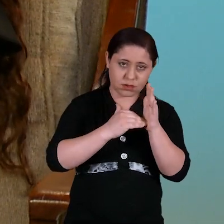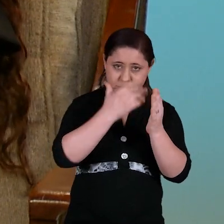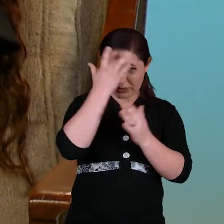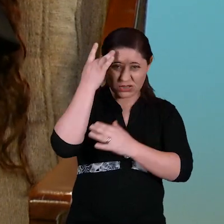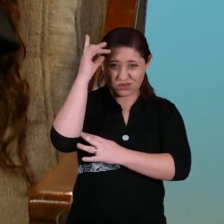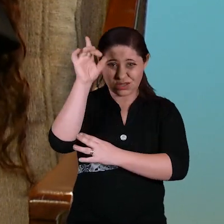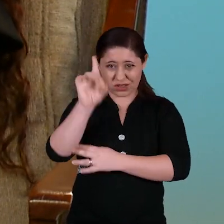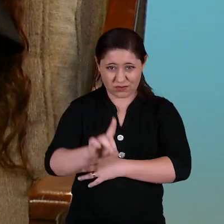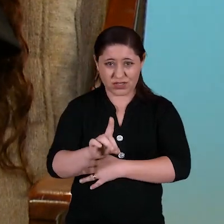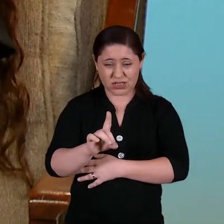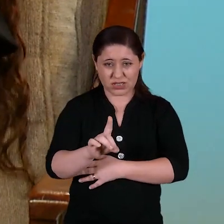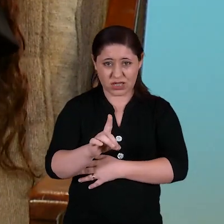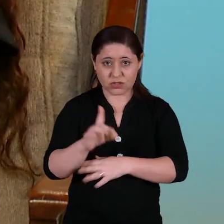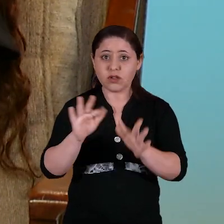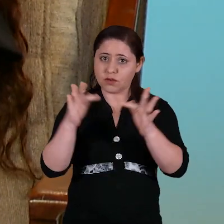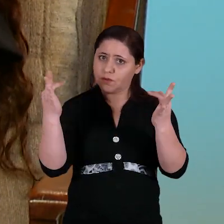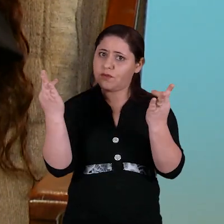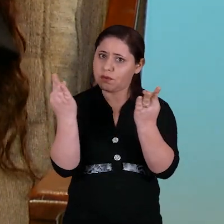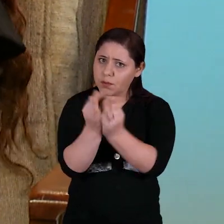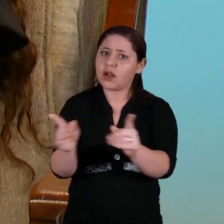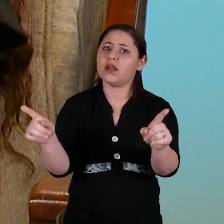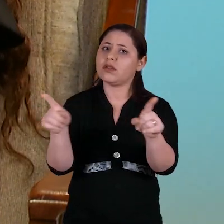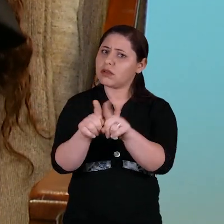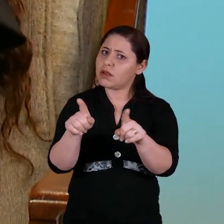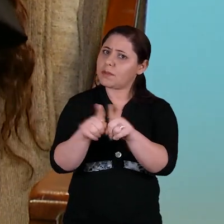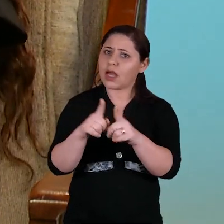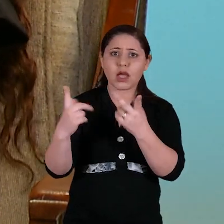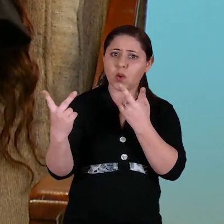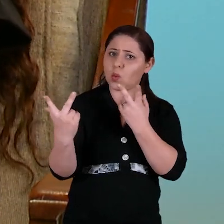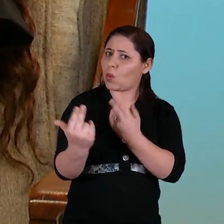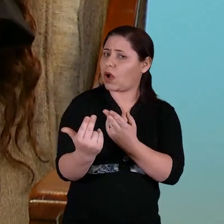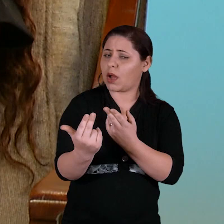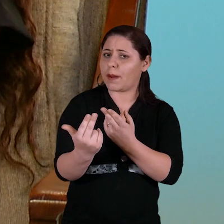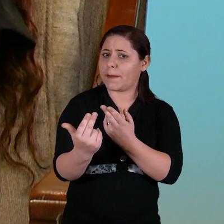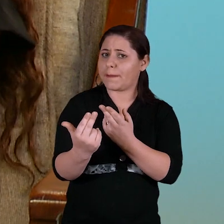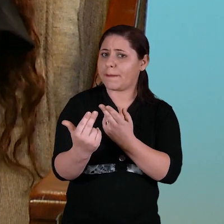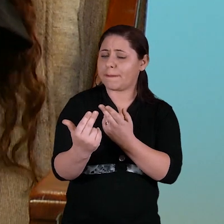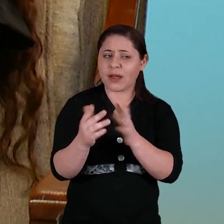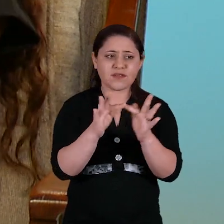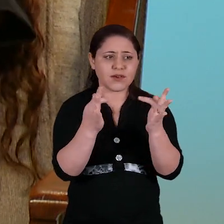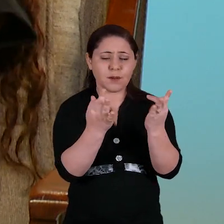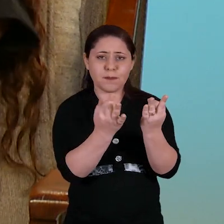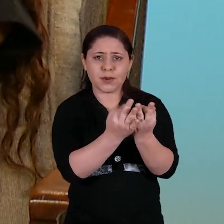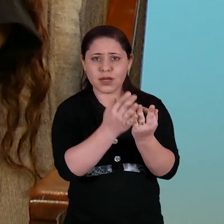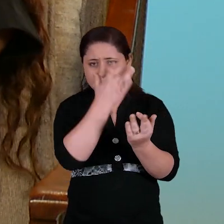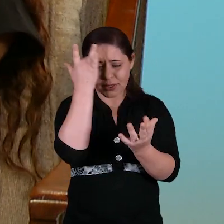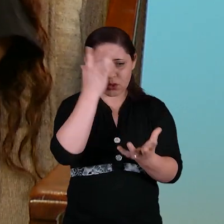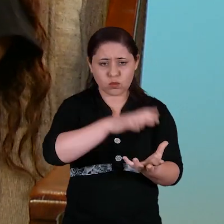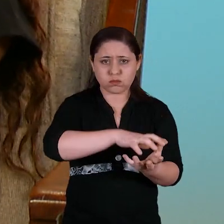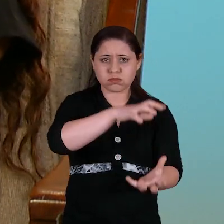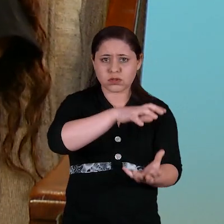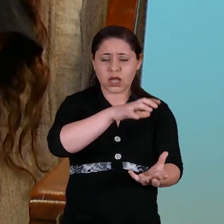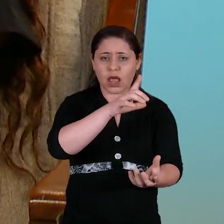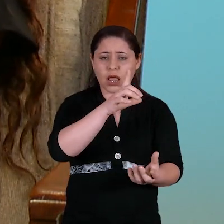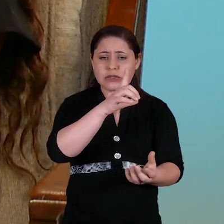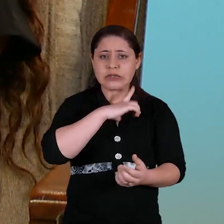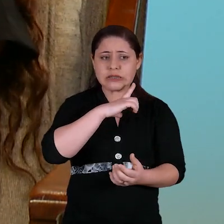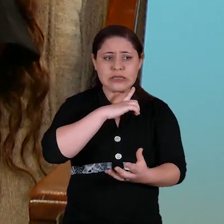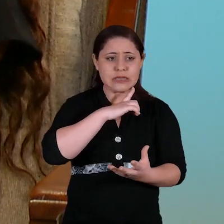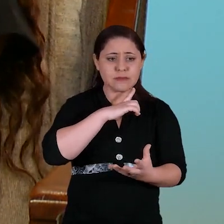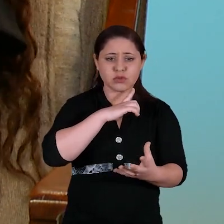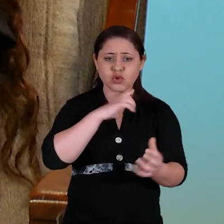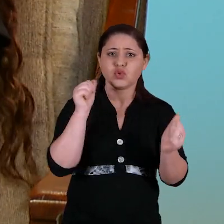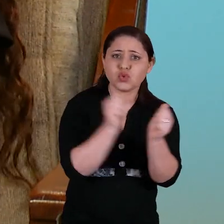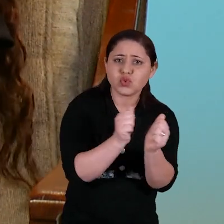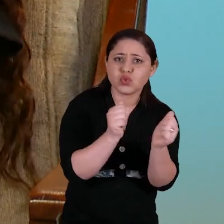com deficiência e o familiar da pessoa com deficiência, eu acho que da mesma forma que o familiar da pessoa idosa, ele sempre está muito envolvido ali, né? Ele sempre tem que estar